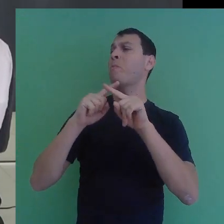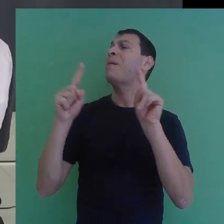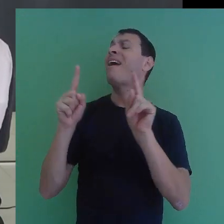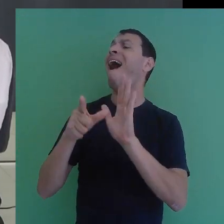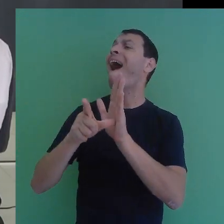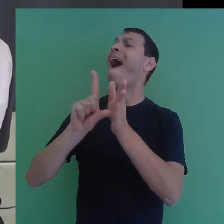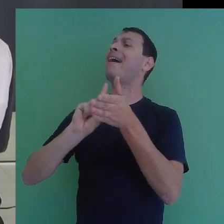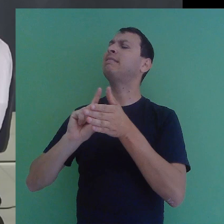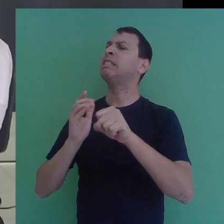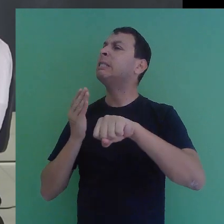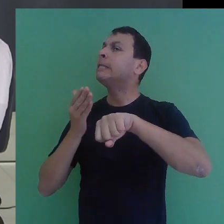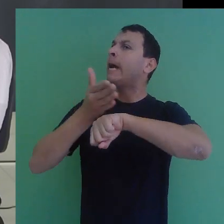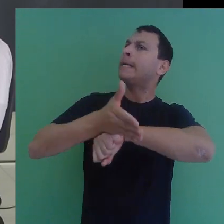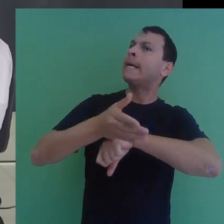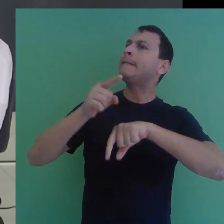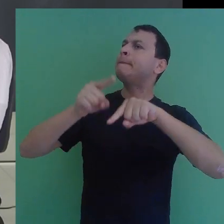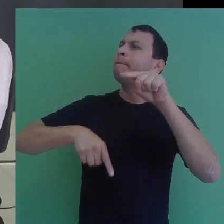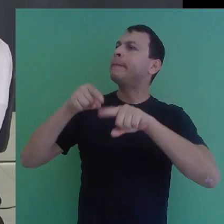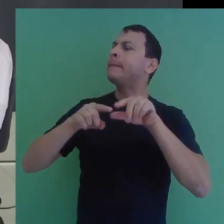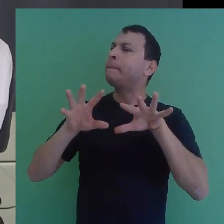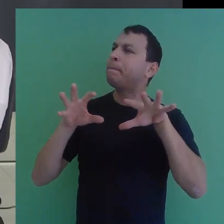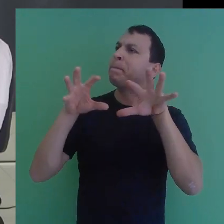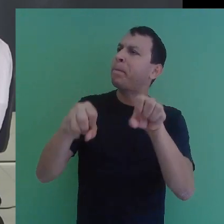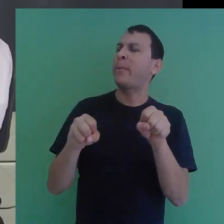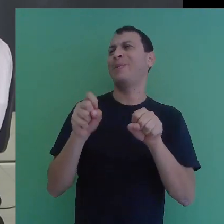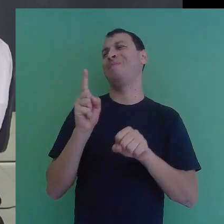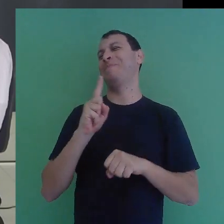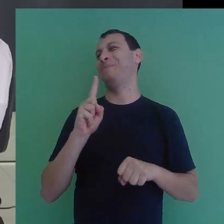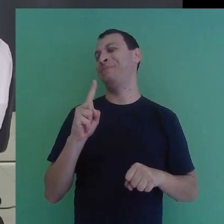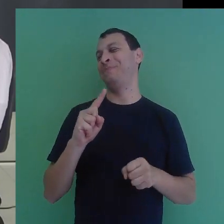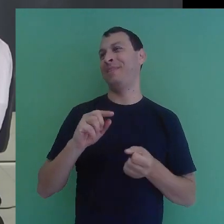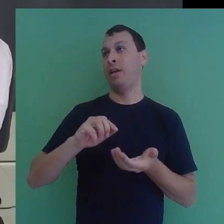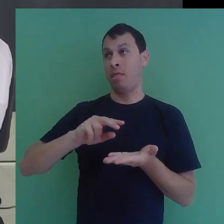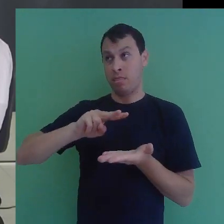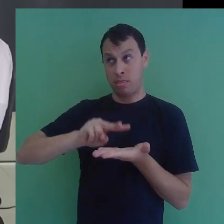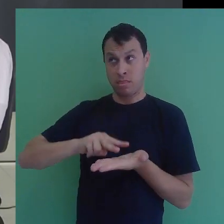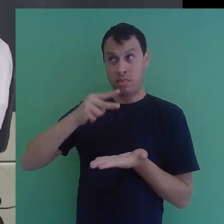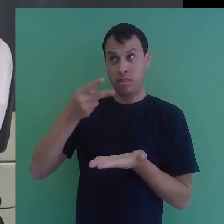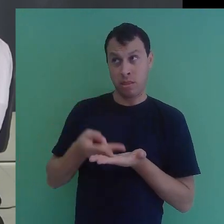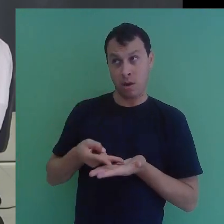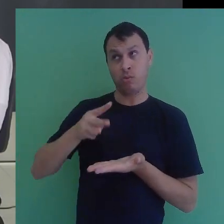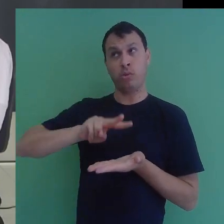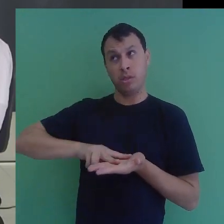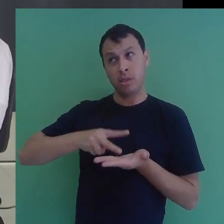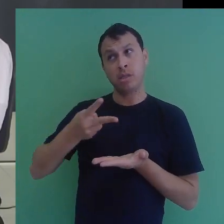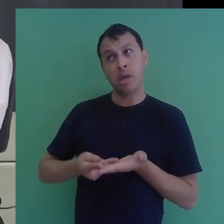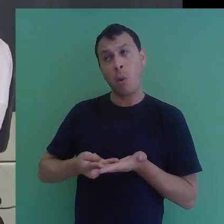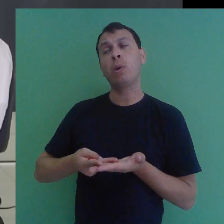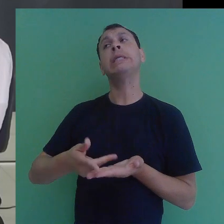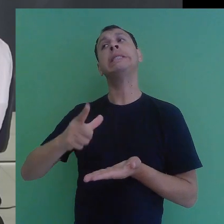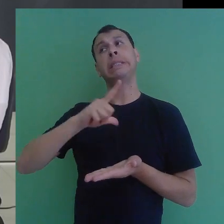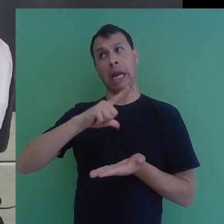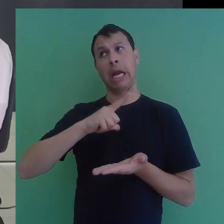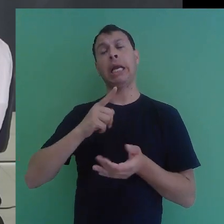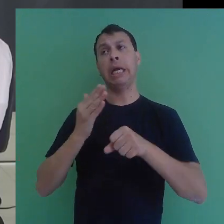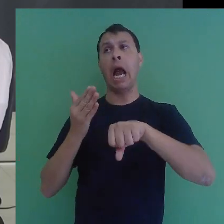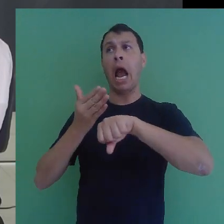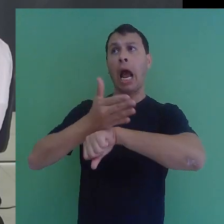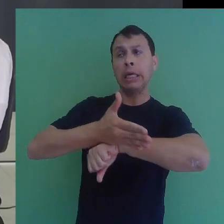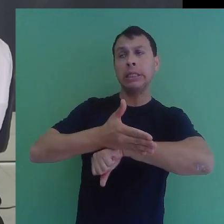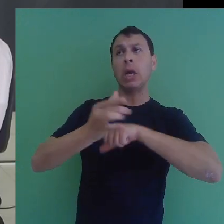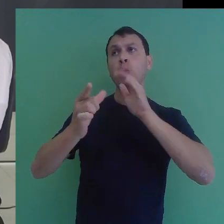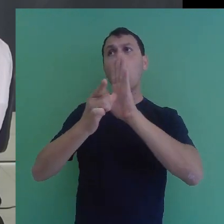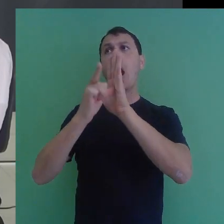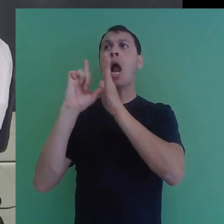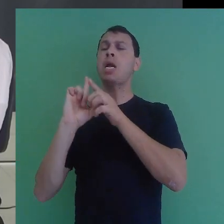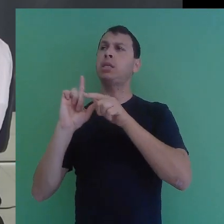teve acesso prévio à matéria. Agora, a tradução, ela é diferente. A tradução, existe o acesso